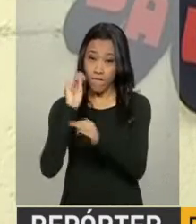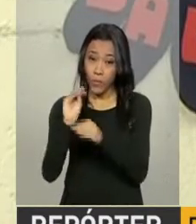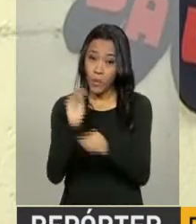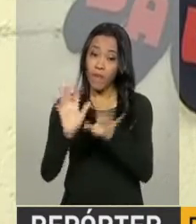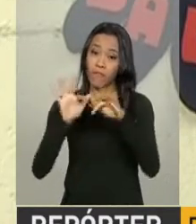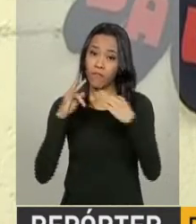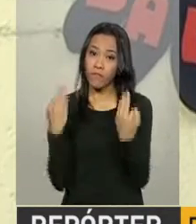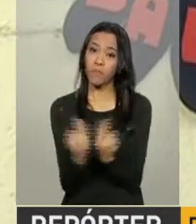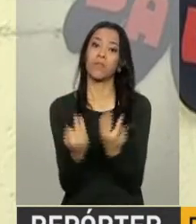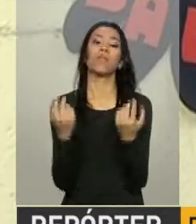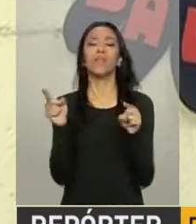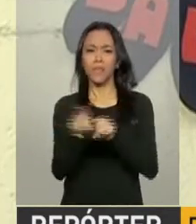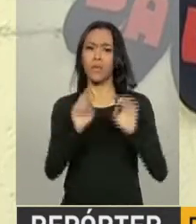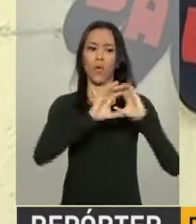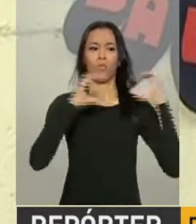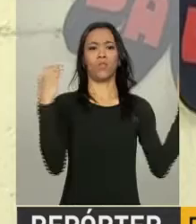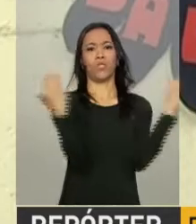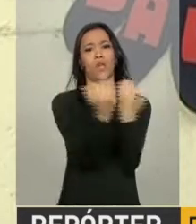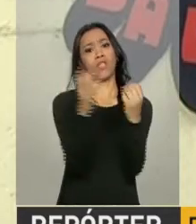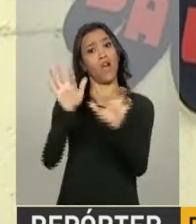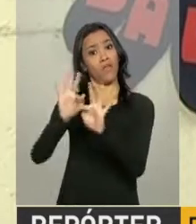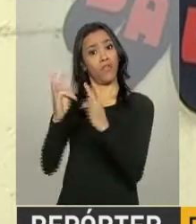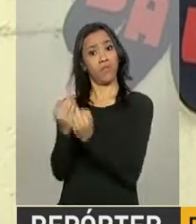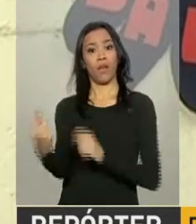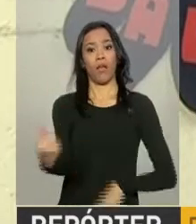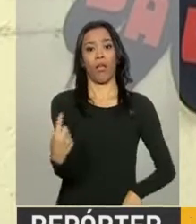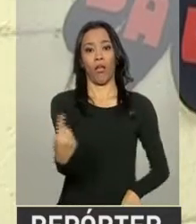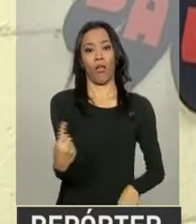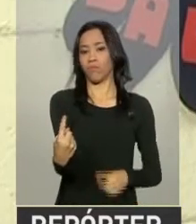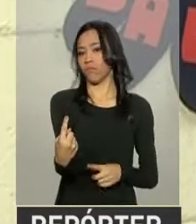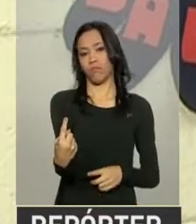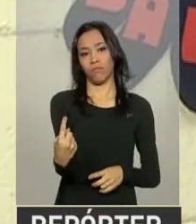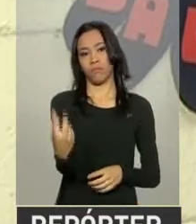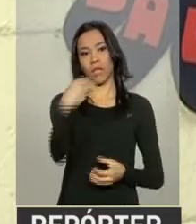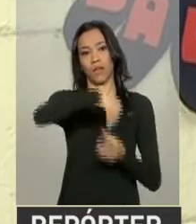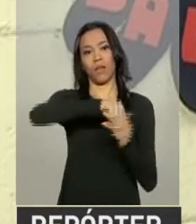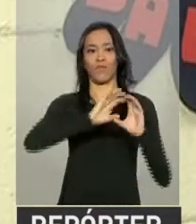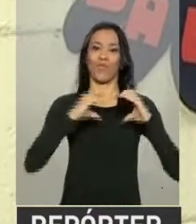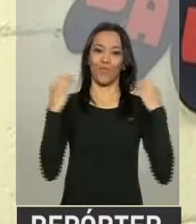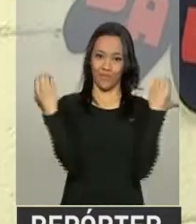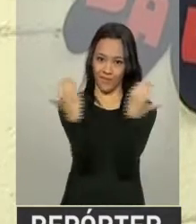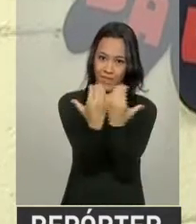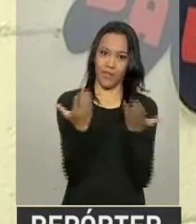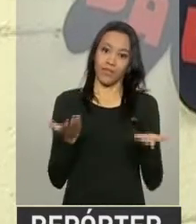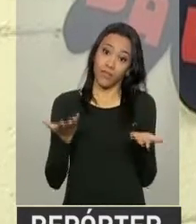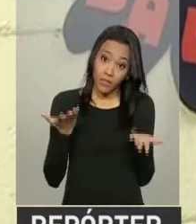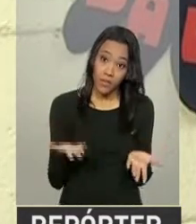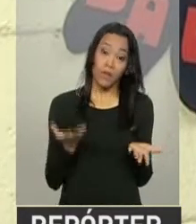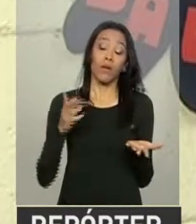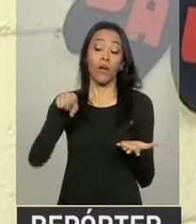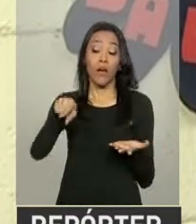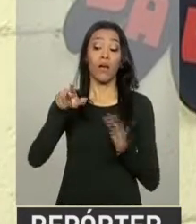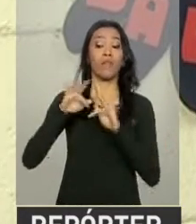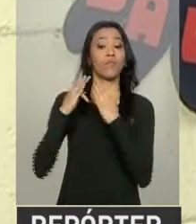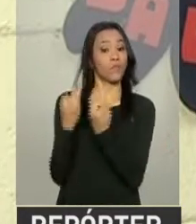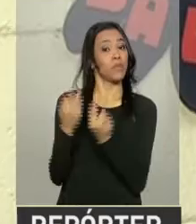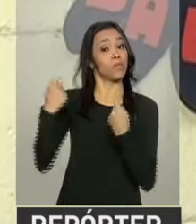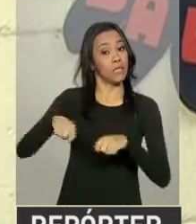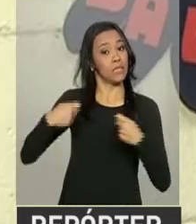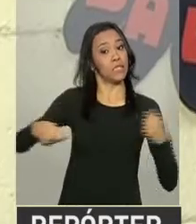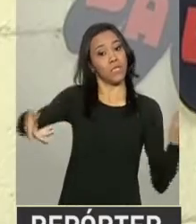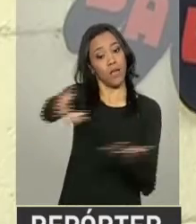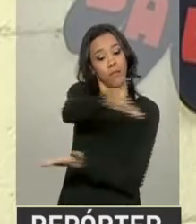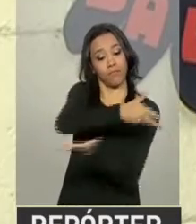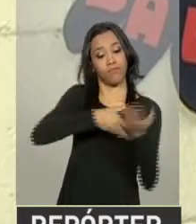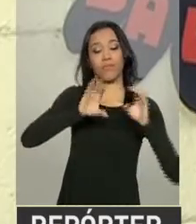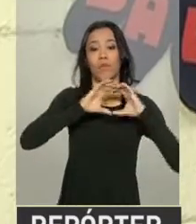ea comunidade porque a família ela não está sozinha né ela está inserida no local então para a família tem que se trabalhar também